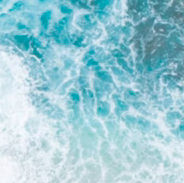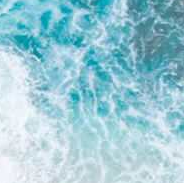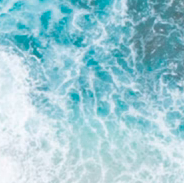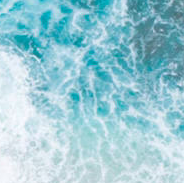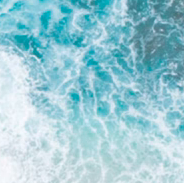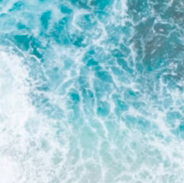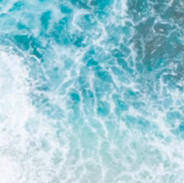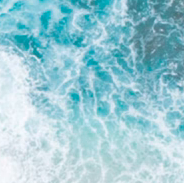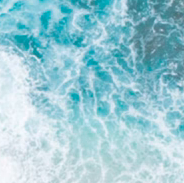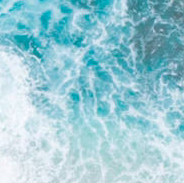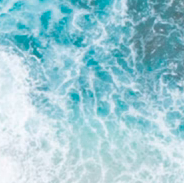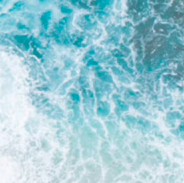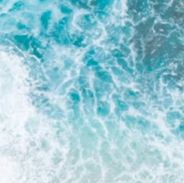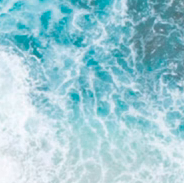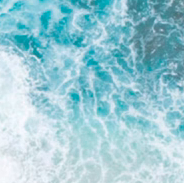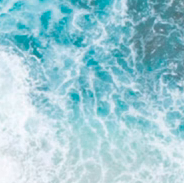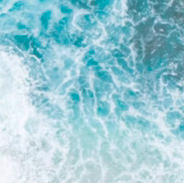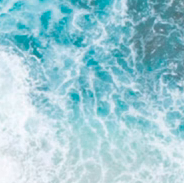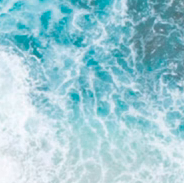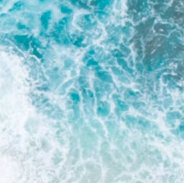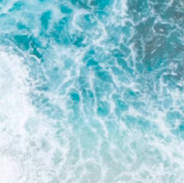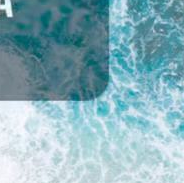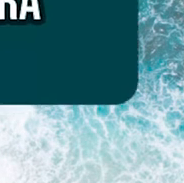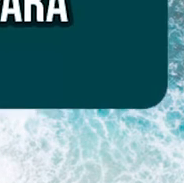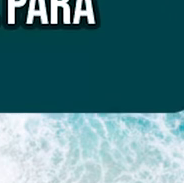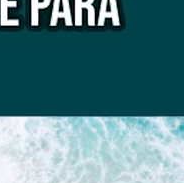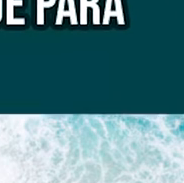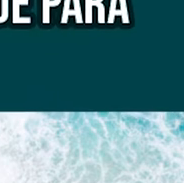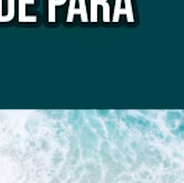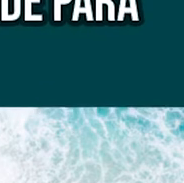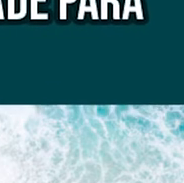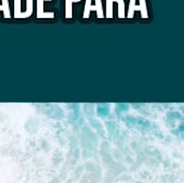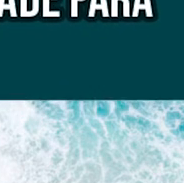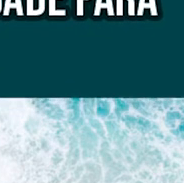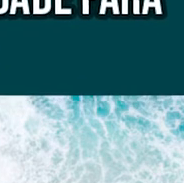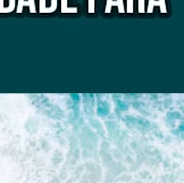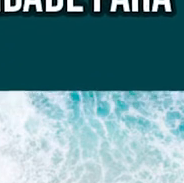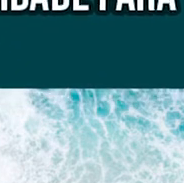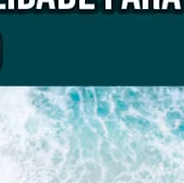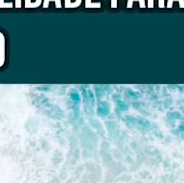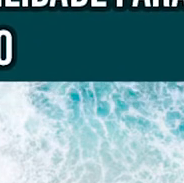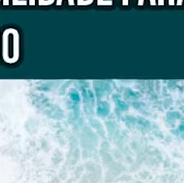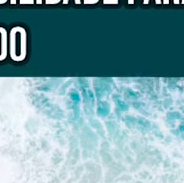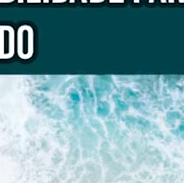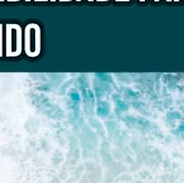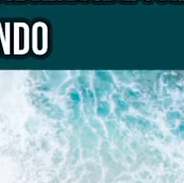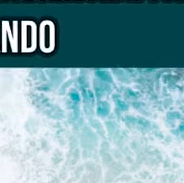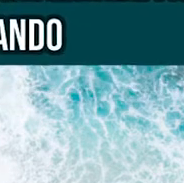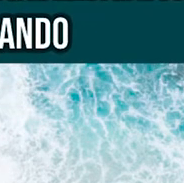de empreendedorismo em ciências do mar sala dois tem uma ideia Quais são os primeiros passos